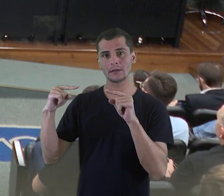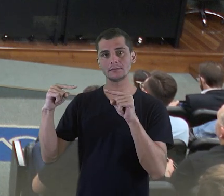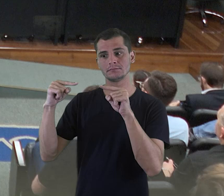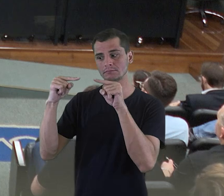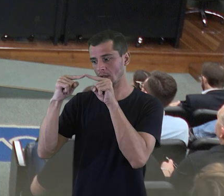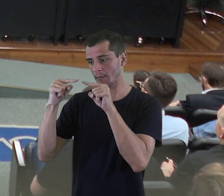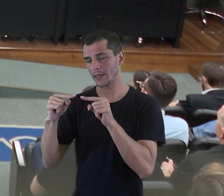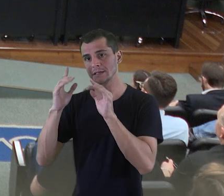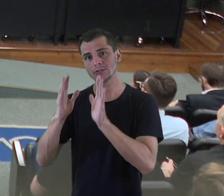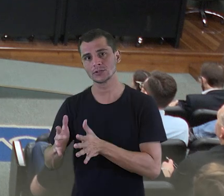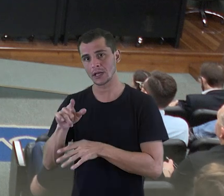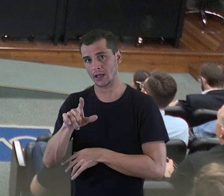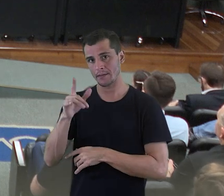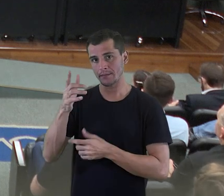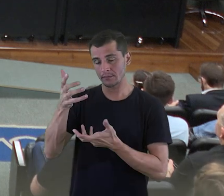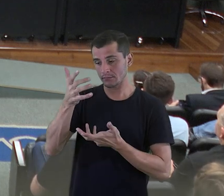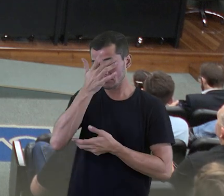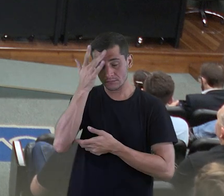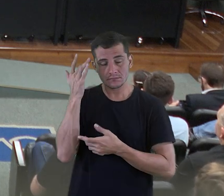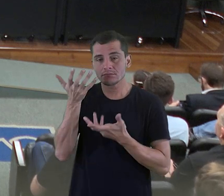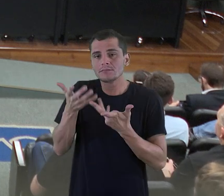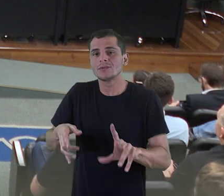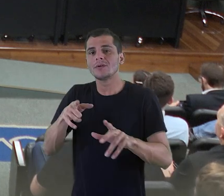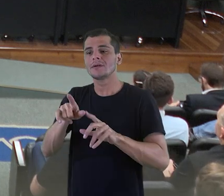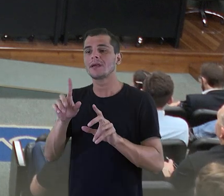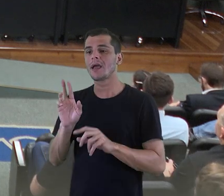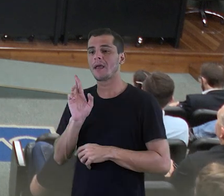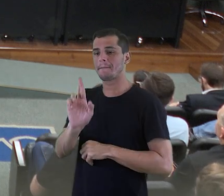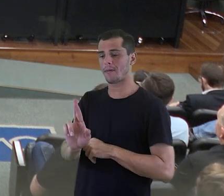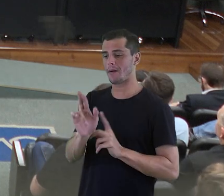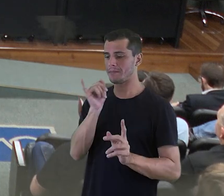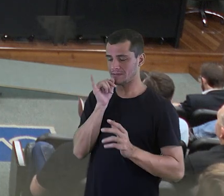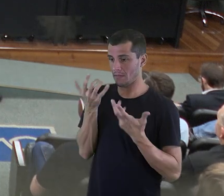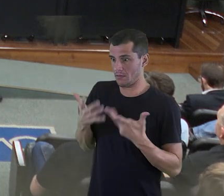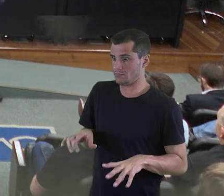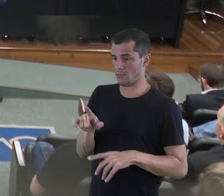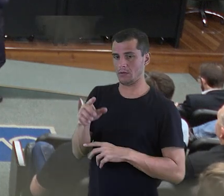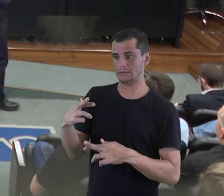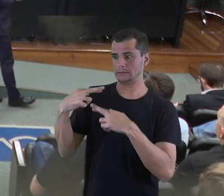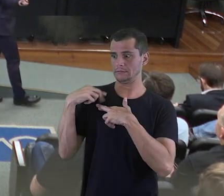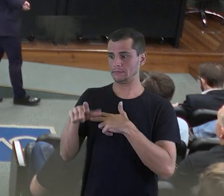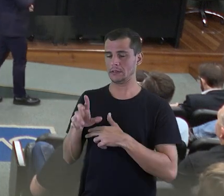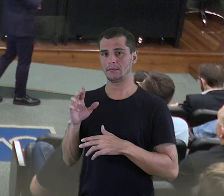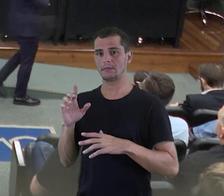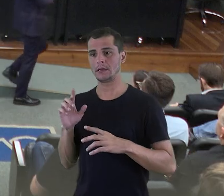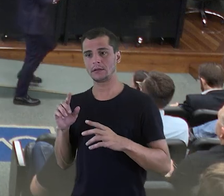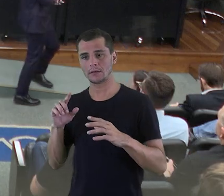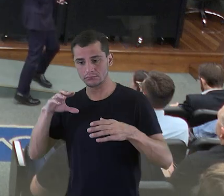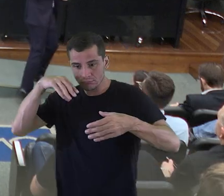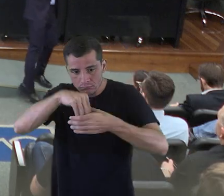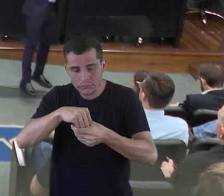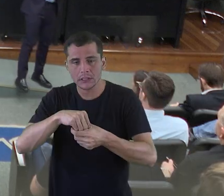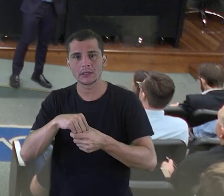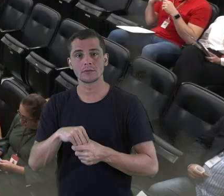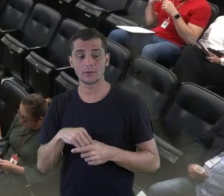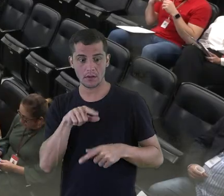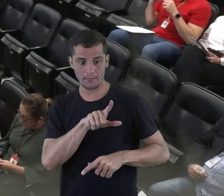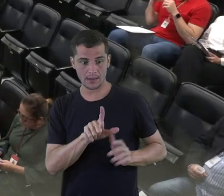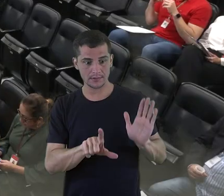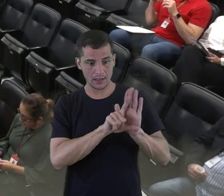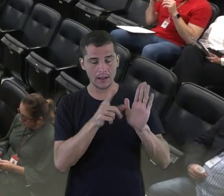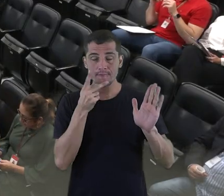os agentes de tratamento só não respondem quando provarem ó